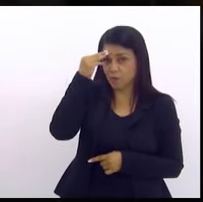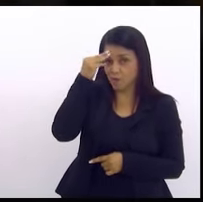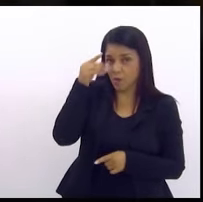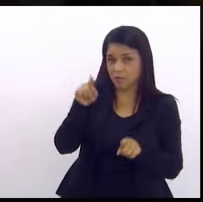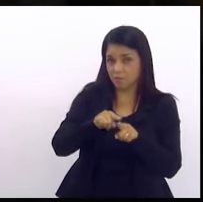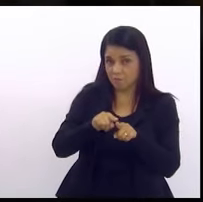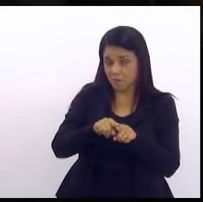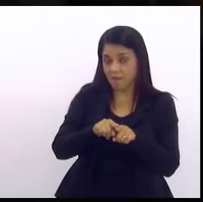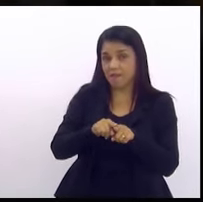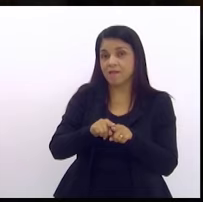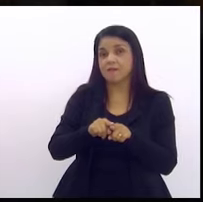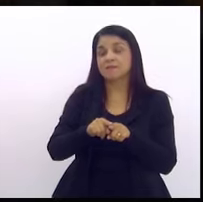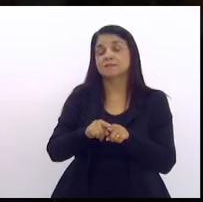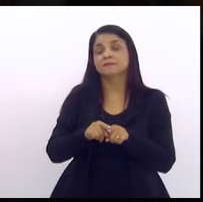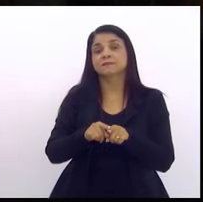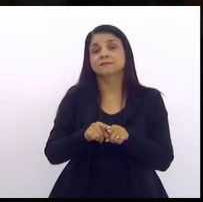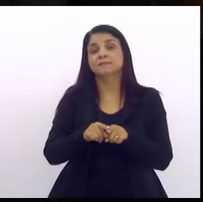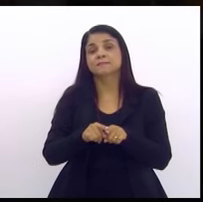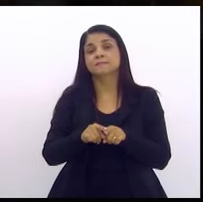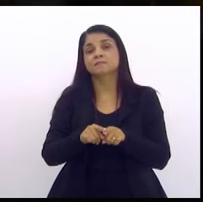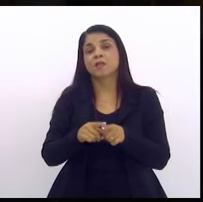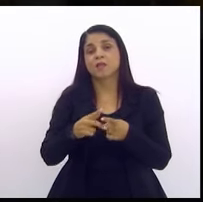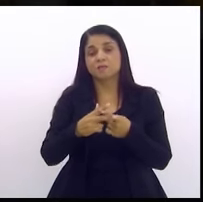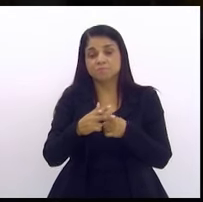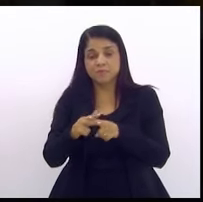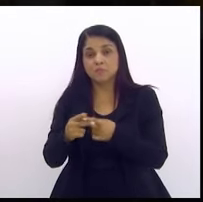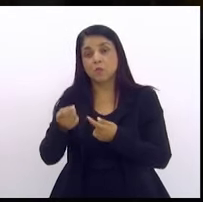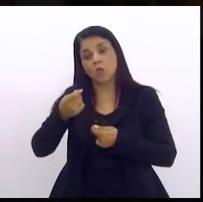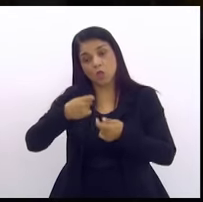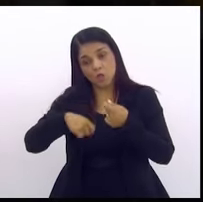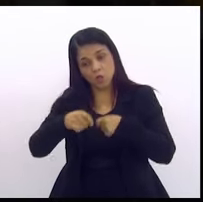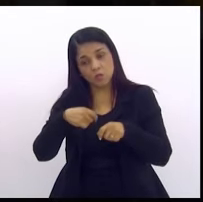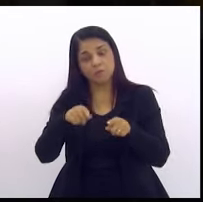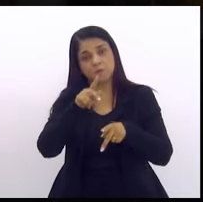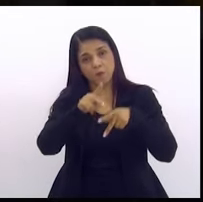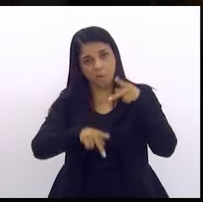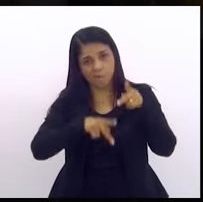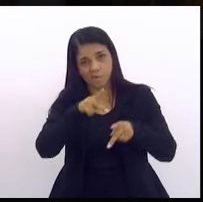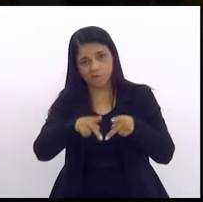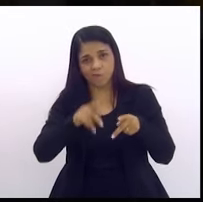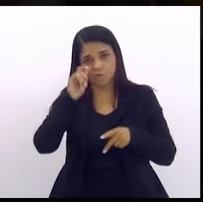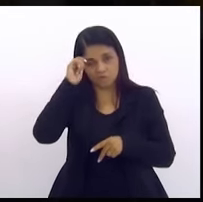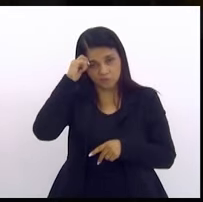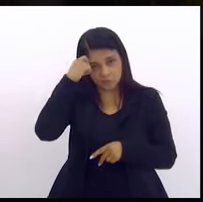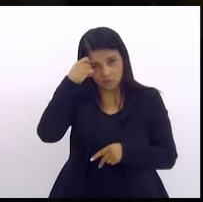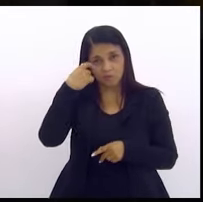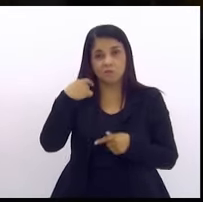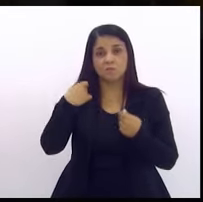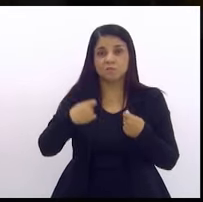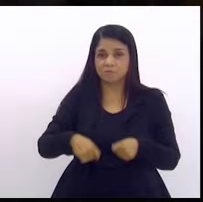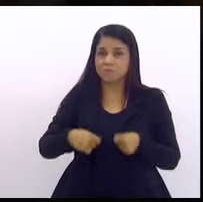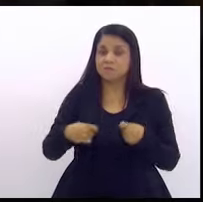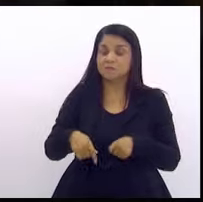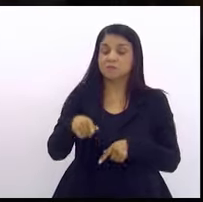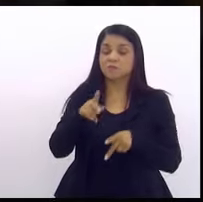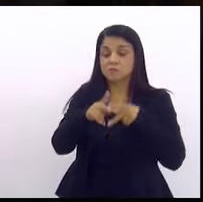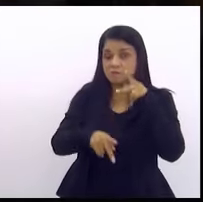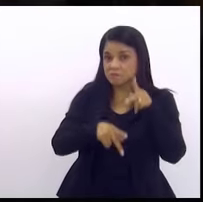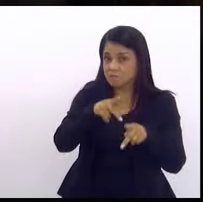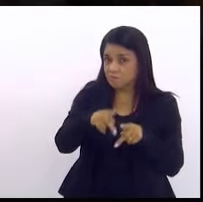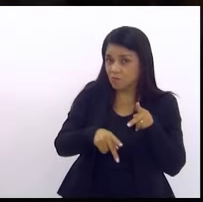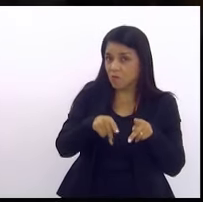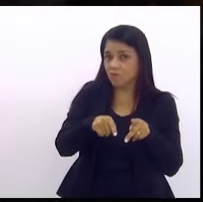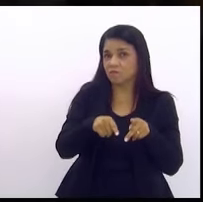seja uma reparação econômica ao nosso povo negro. econômica, porque é esse povo negro que está